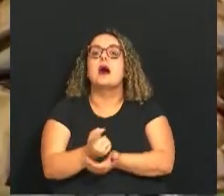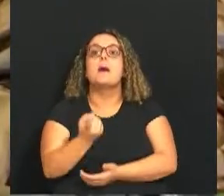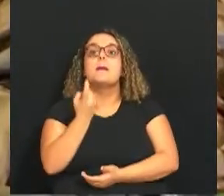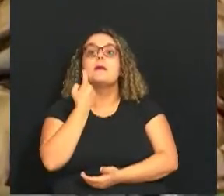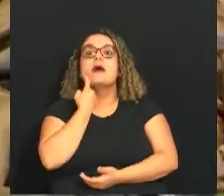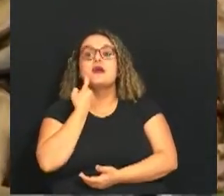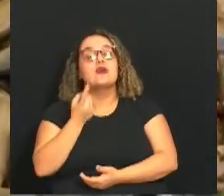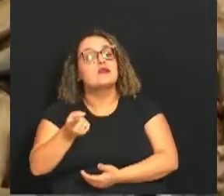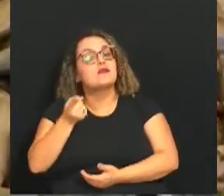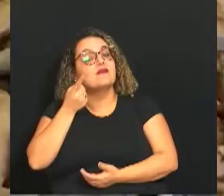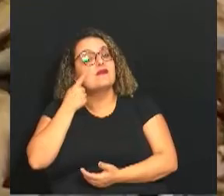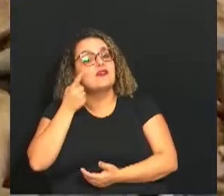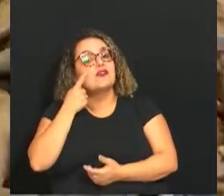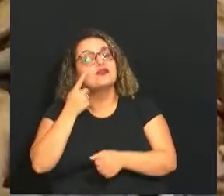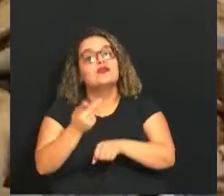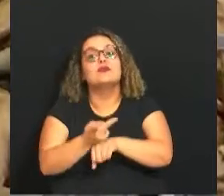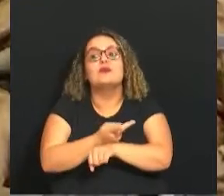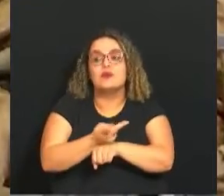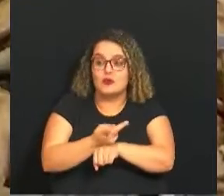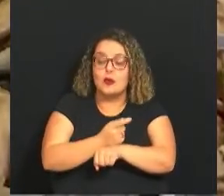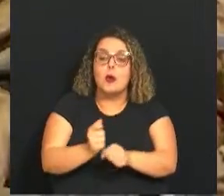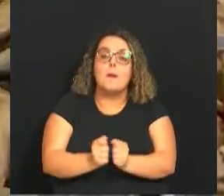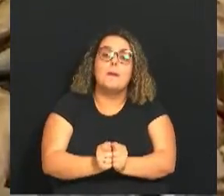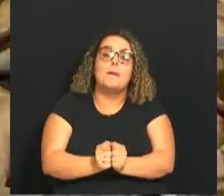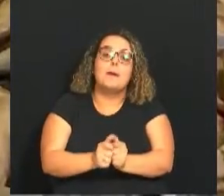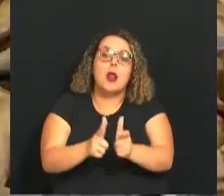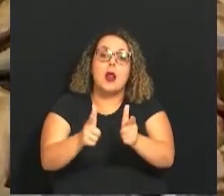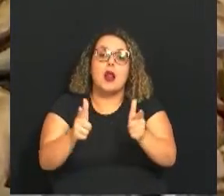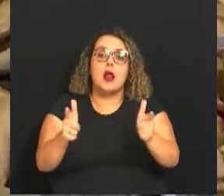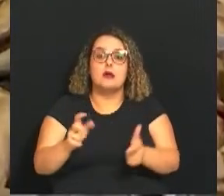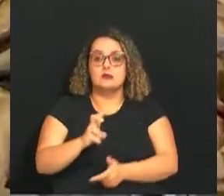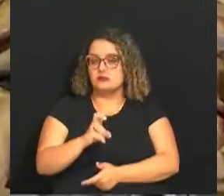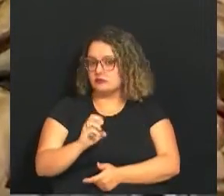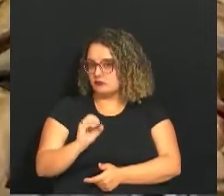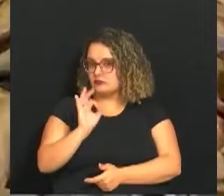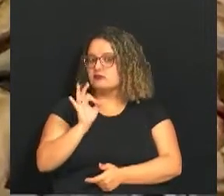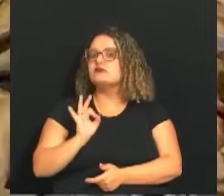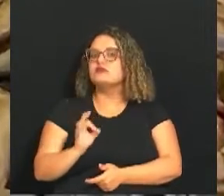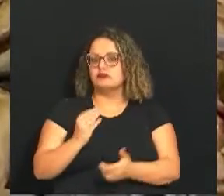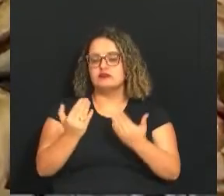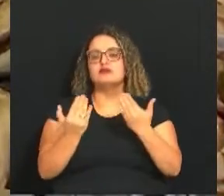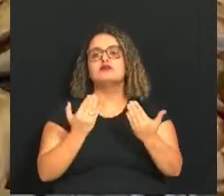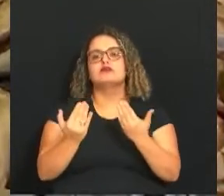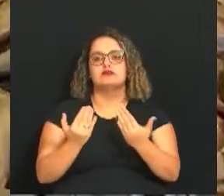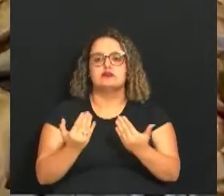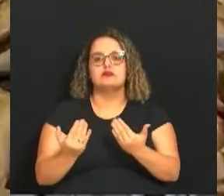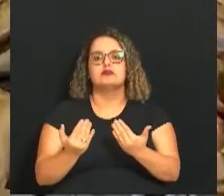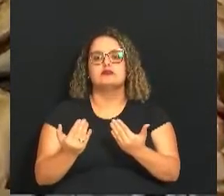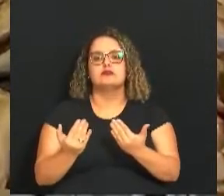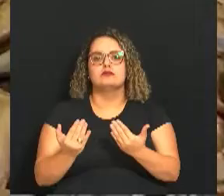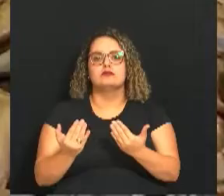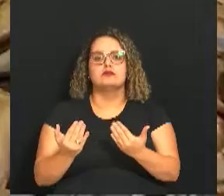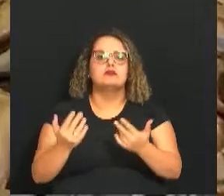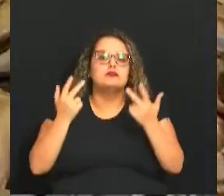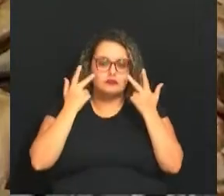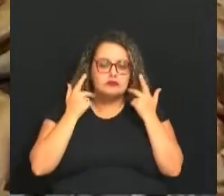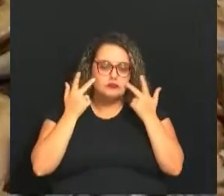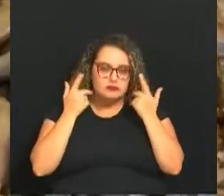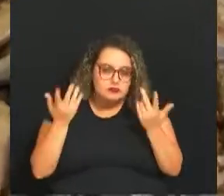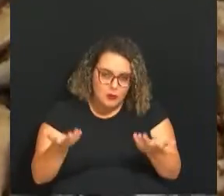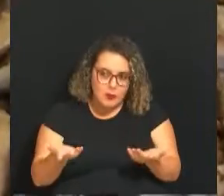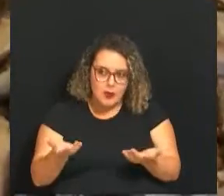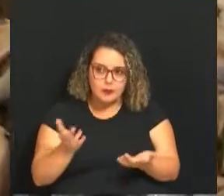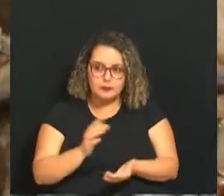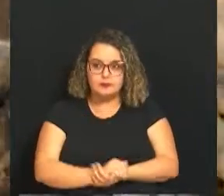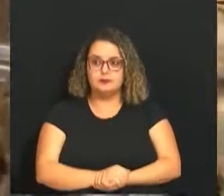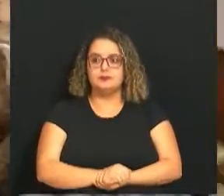a procura ela aumentou 50% com relação a uma época normal, um período normal. Eu estou